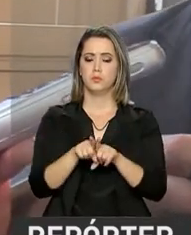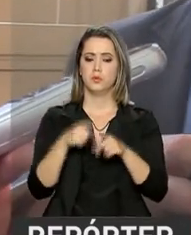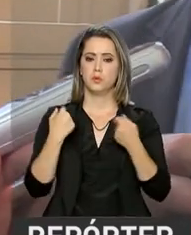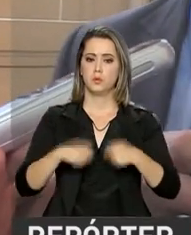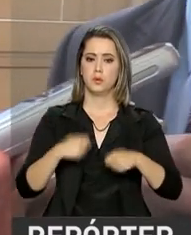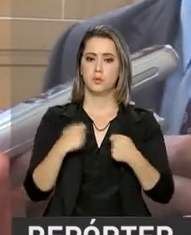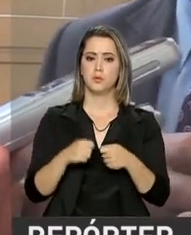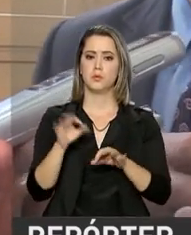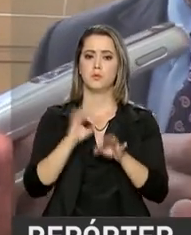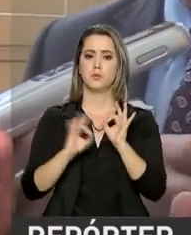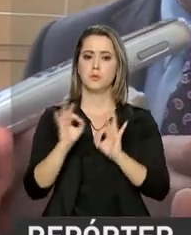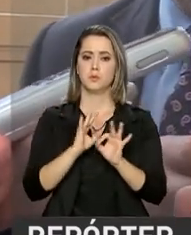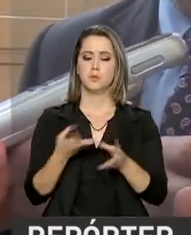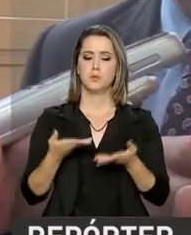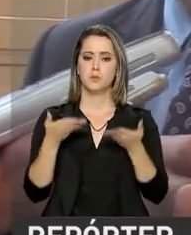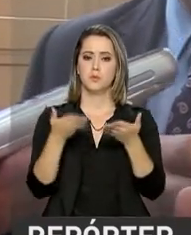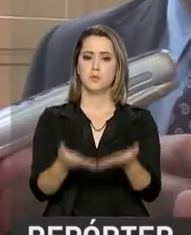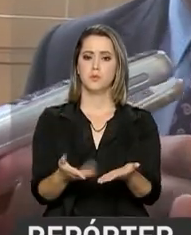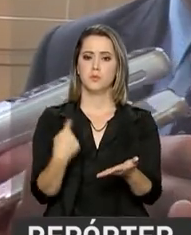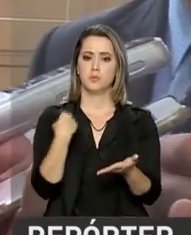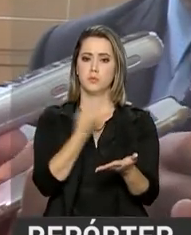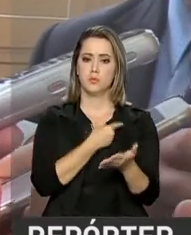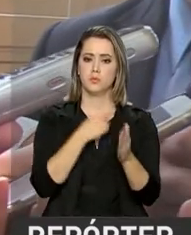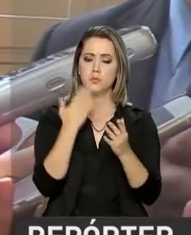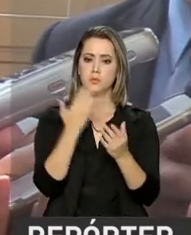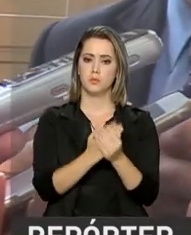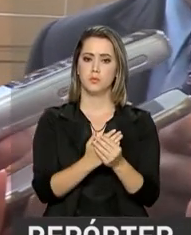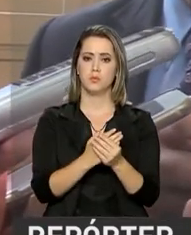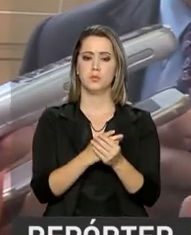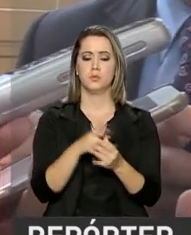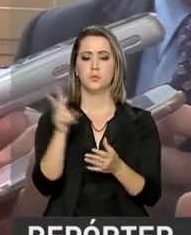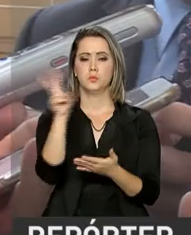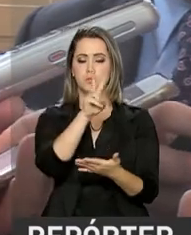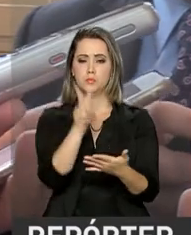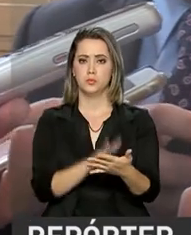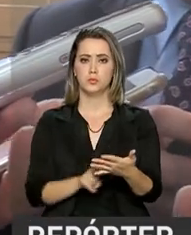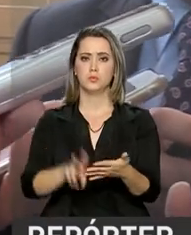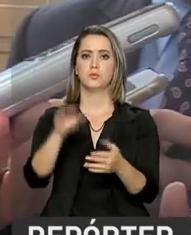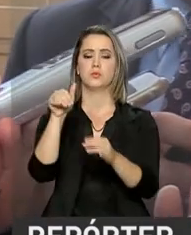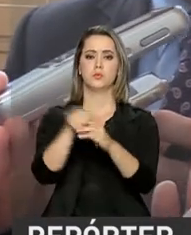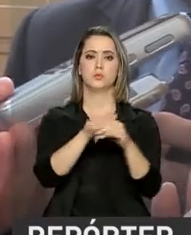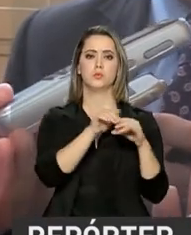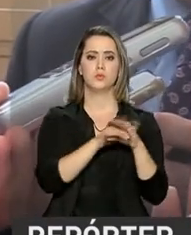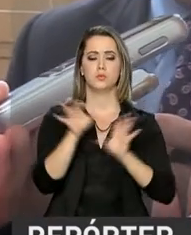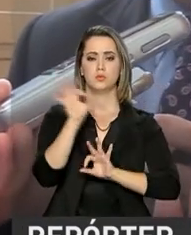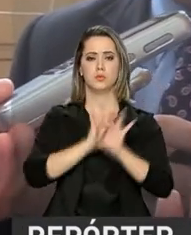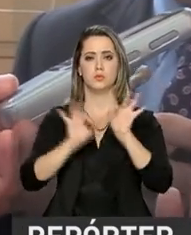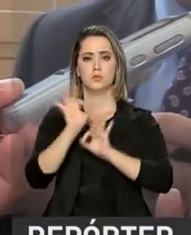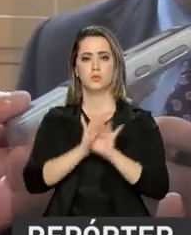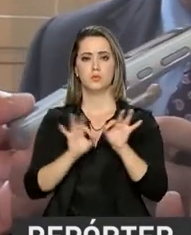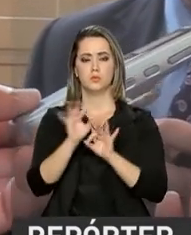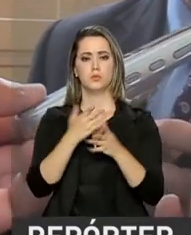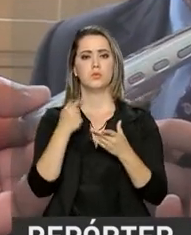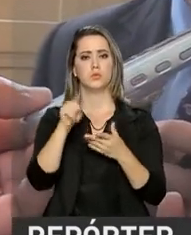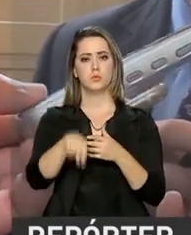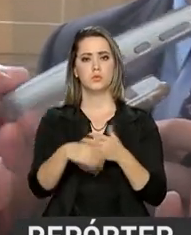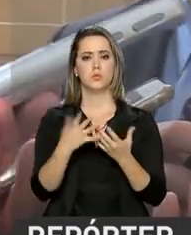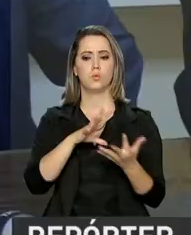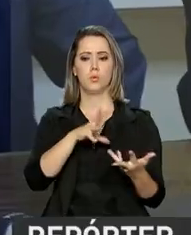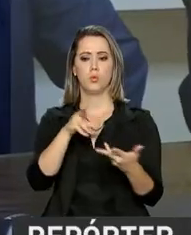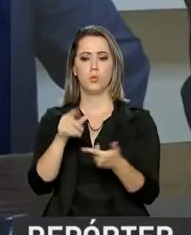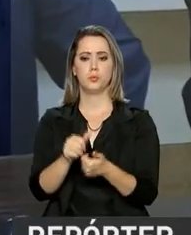e submeter o nosso processo de apuração de votos e de organização das eleições onde o time